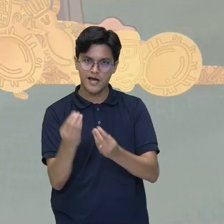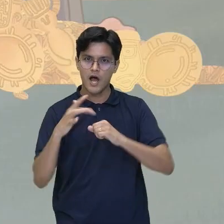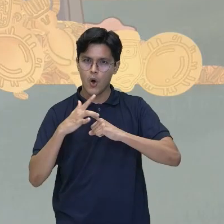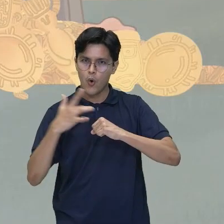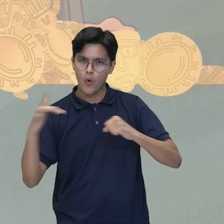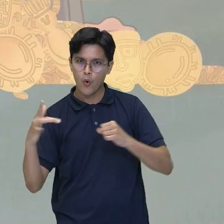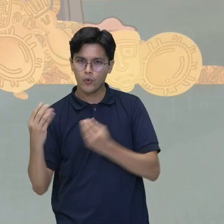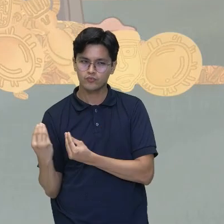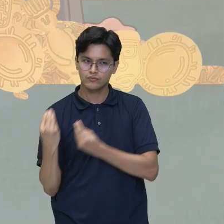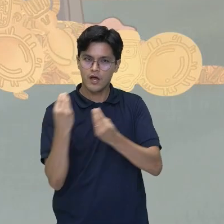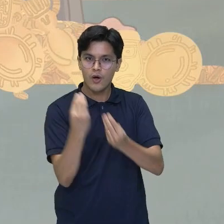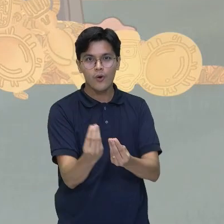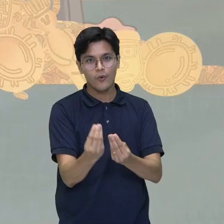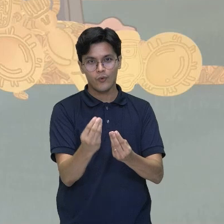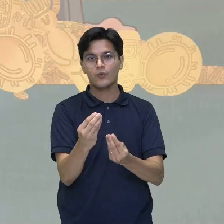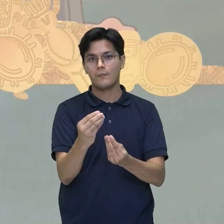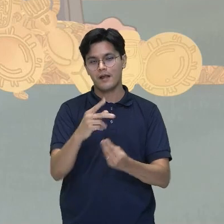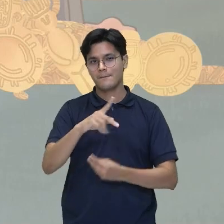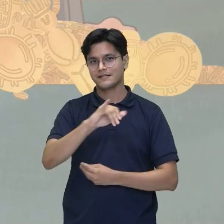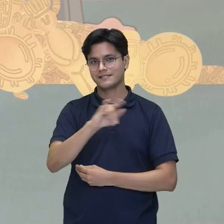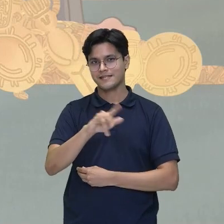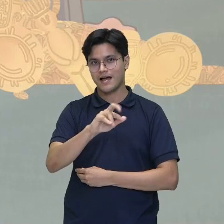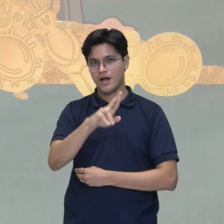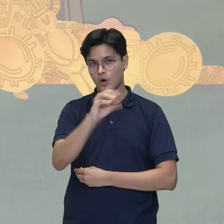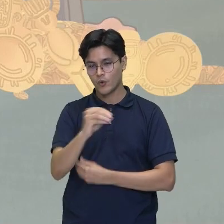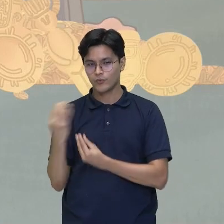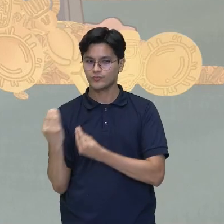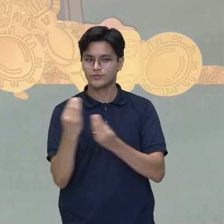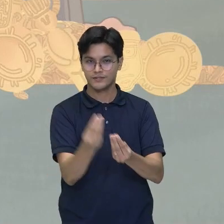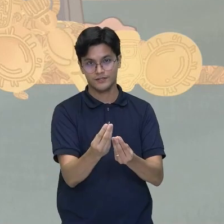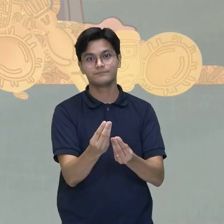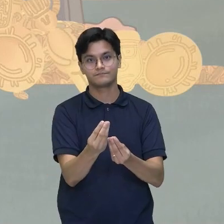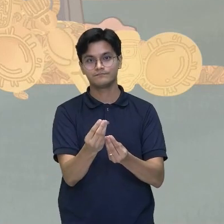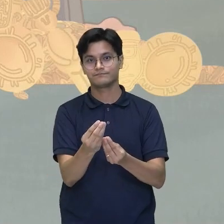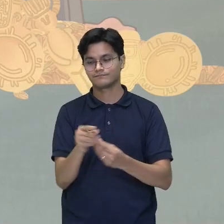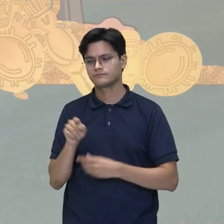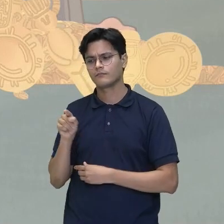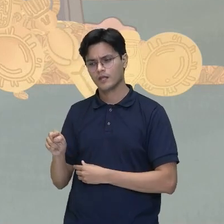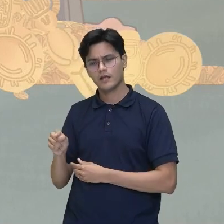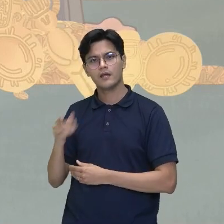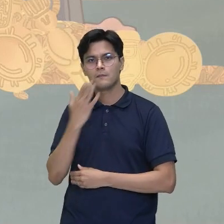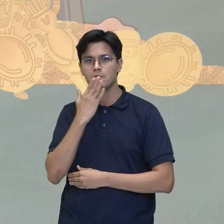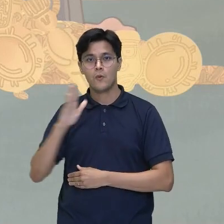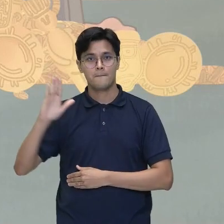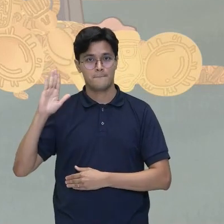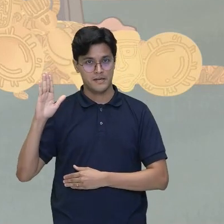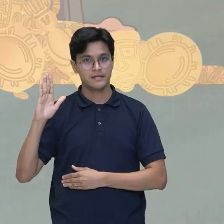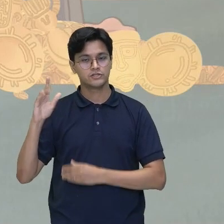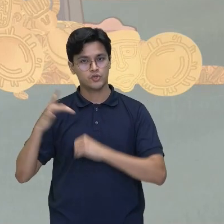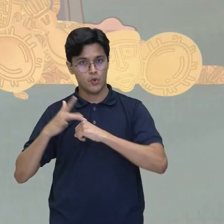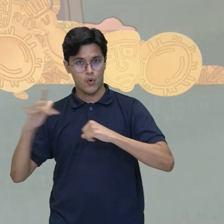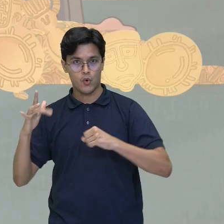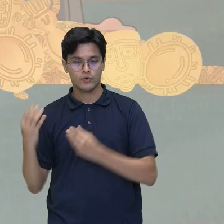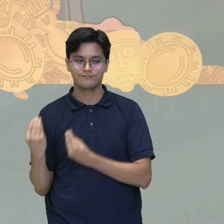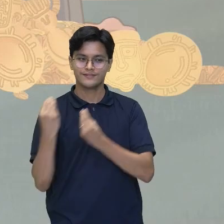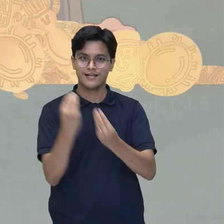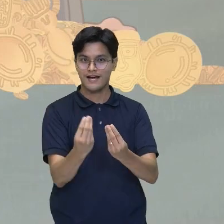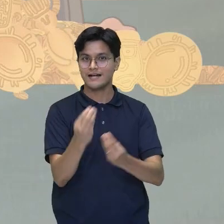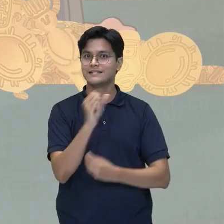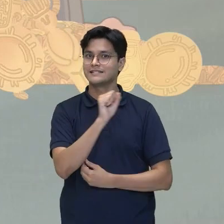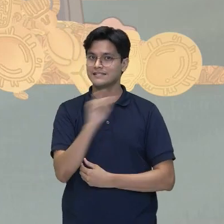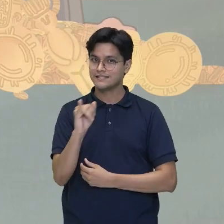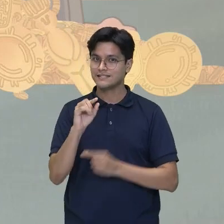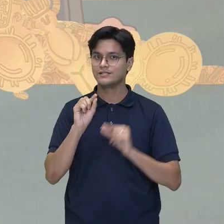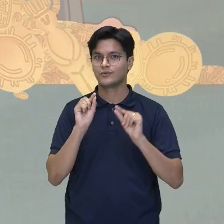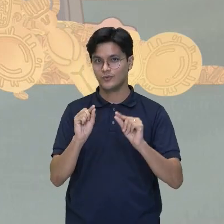ouro. E ele fala que ele vai entregar esse ouro se ele fosse libertado, né? Caso ele